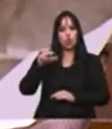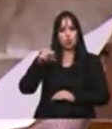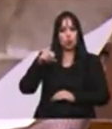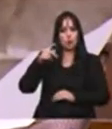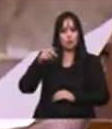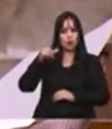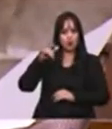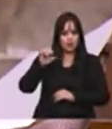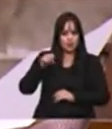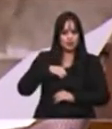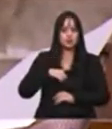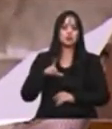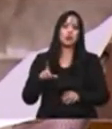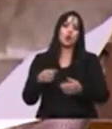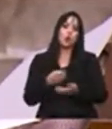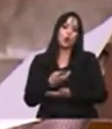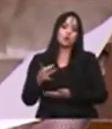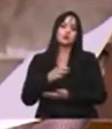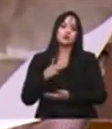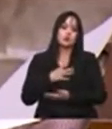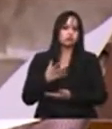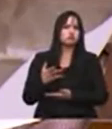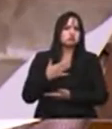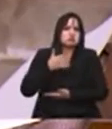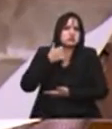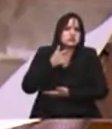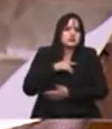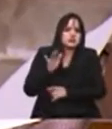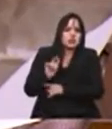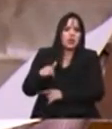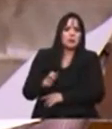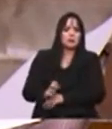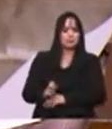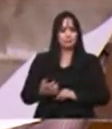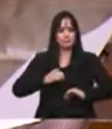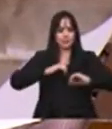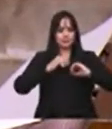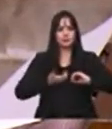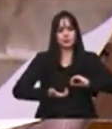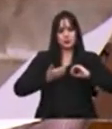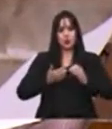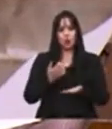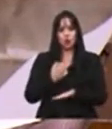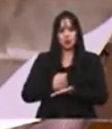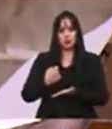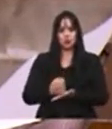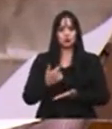inclusive aditivos da UTC, os quais renderam vantagens indevidas ao parlamentar. No que concerne a contratação